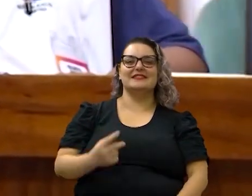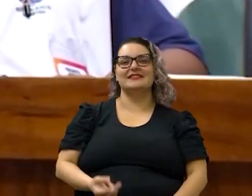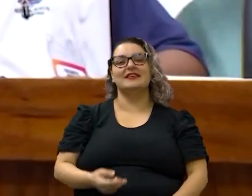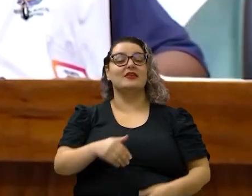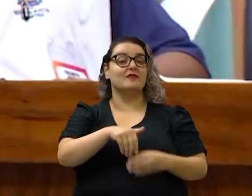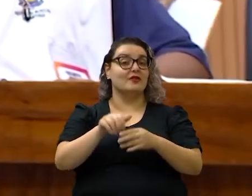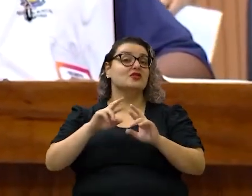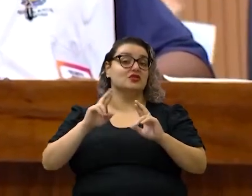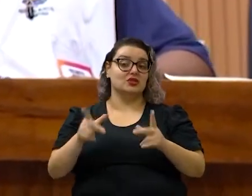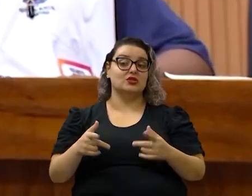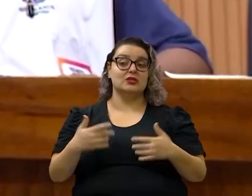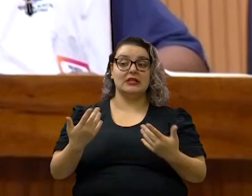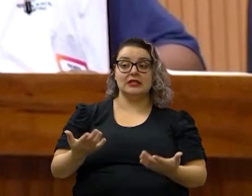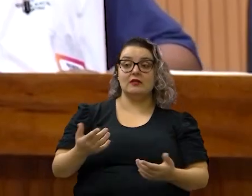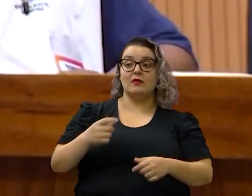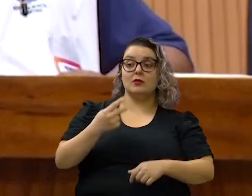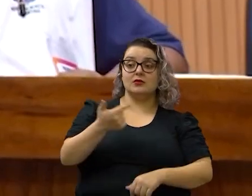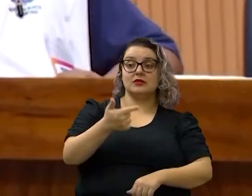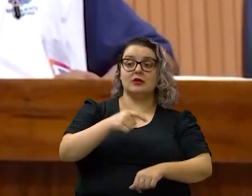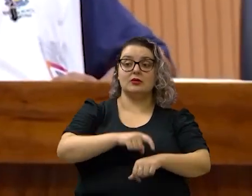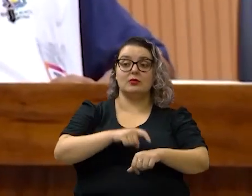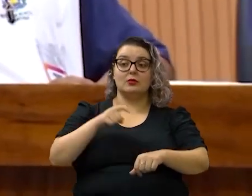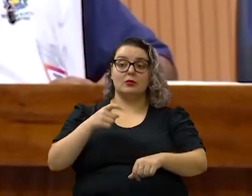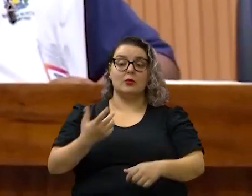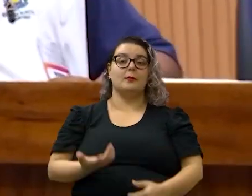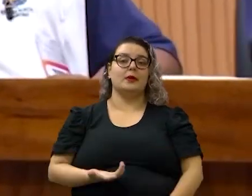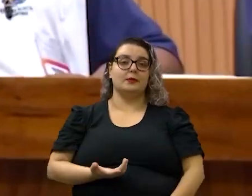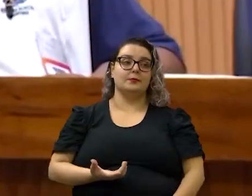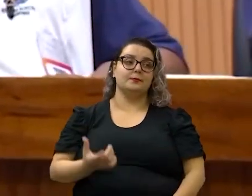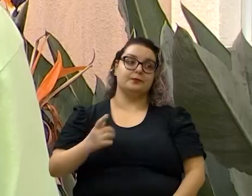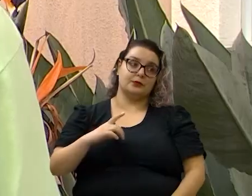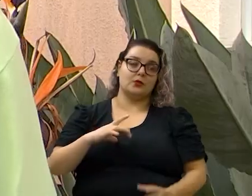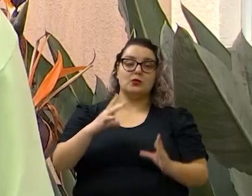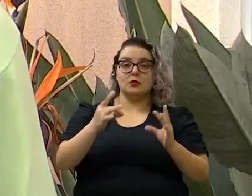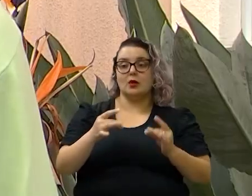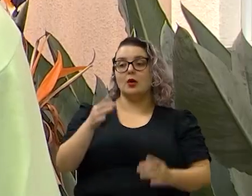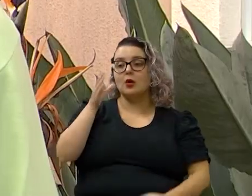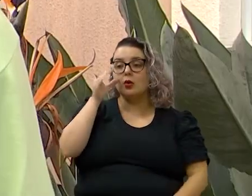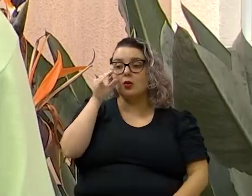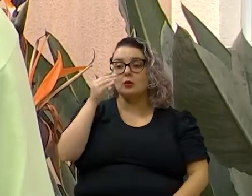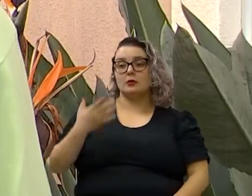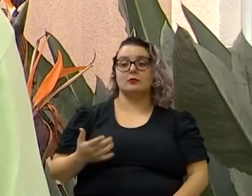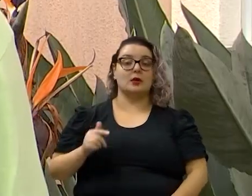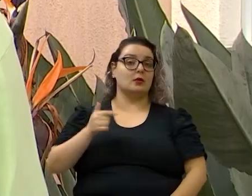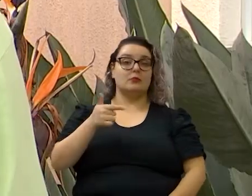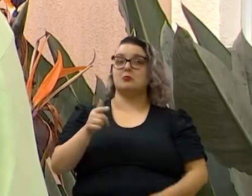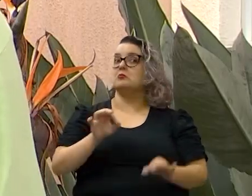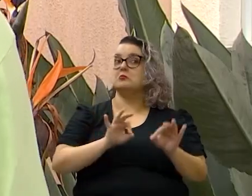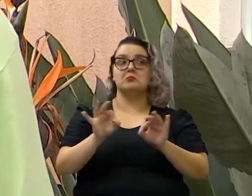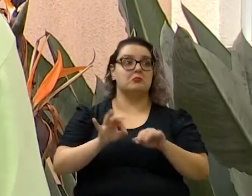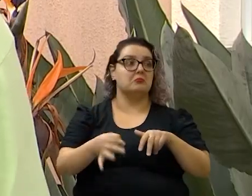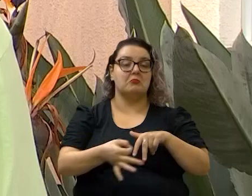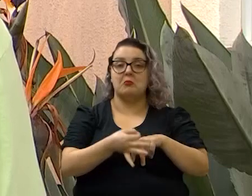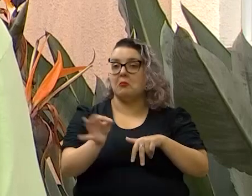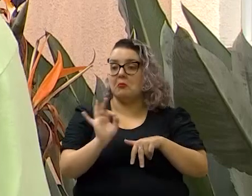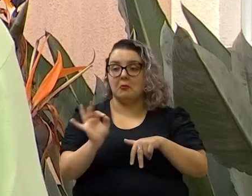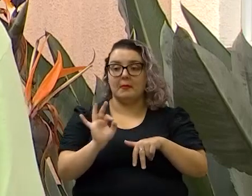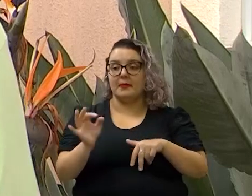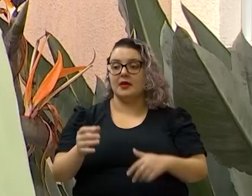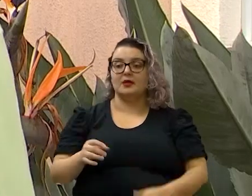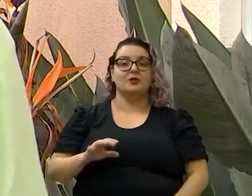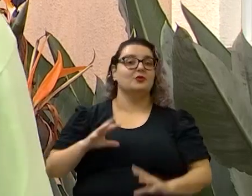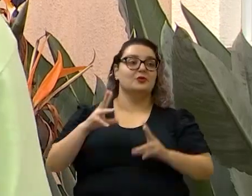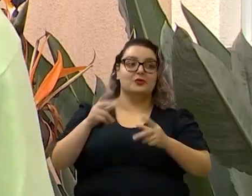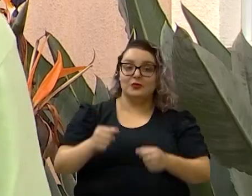ter uns votos de diferença então a gente foi para a segunda parte eu tive que um detalhe né curiosidade eu não tinha preparado discurso